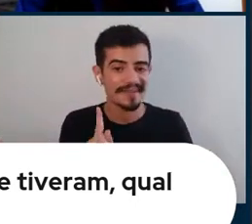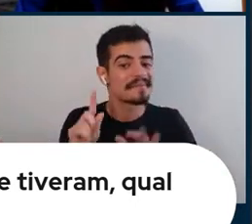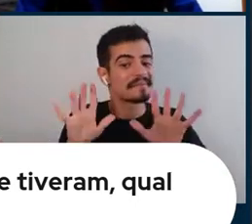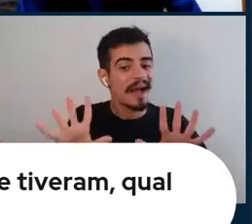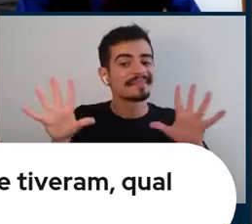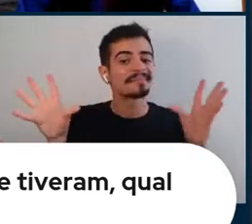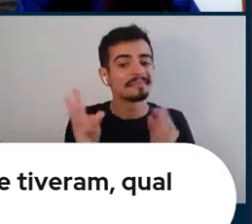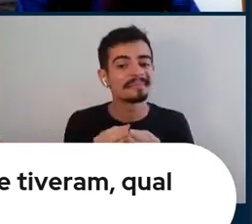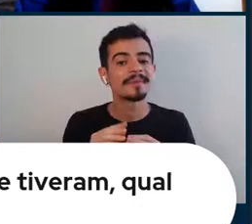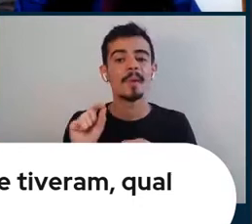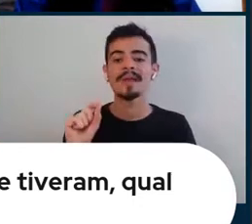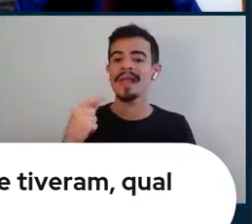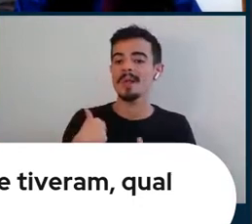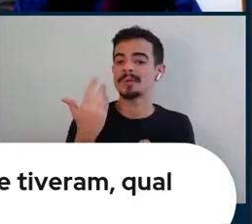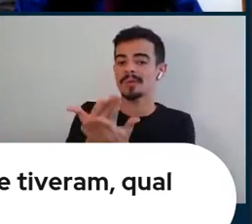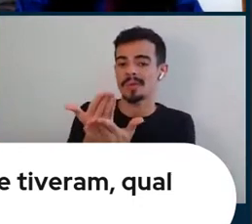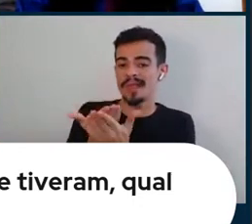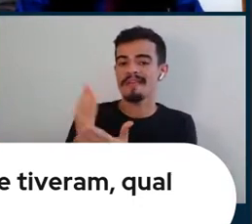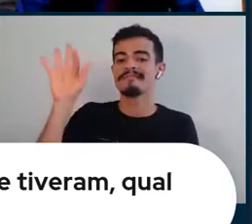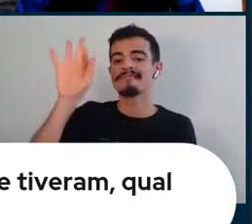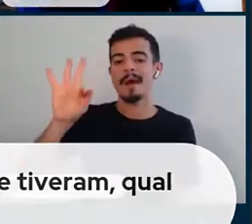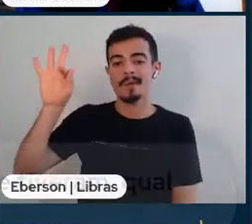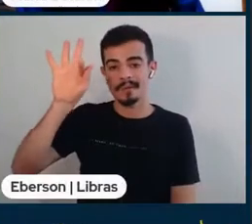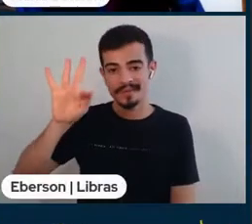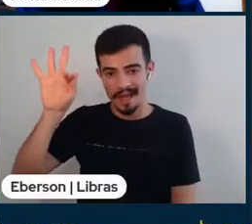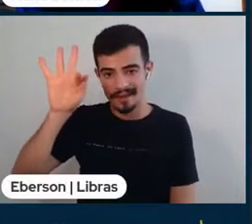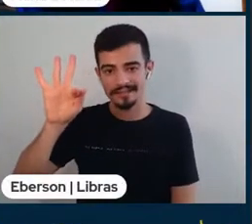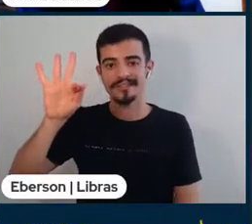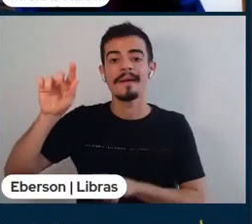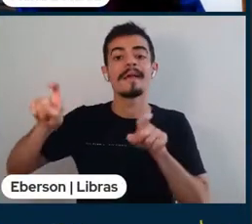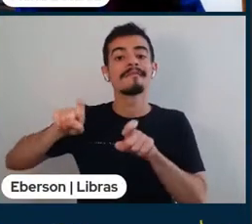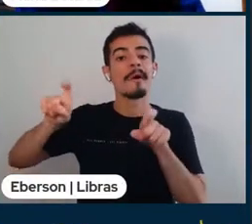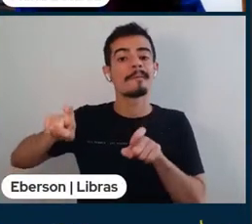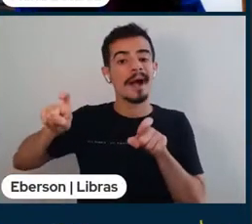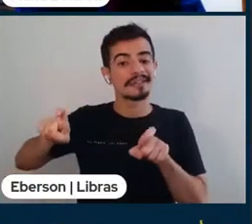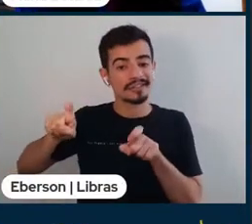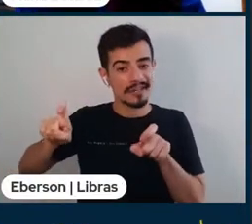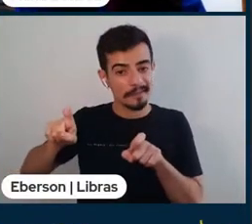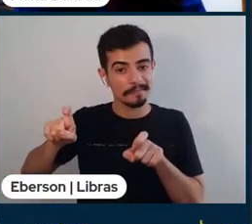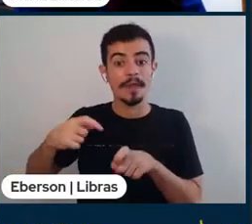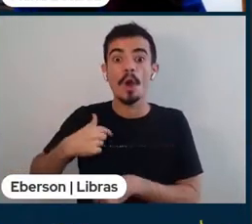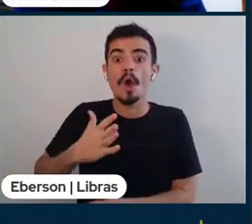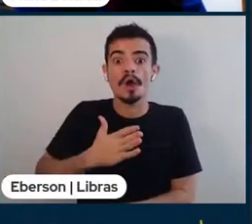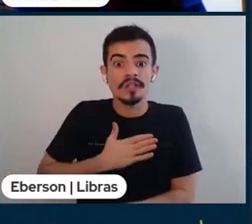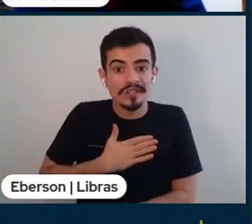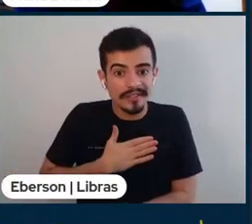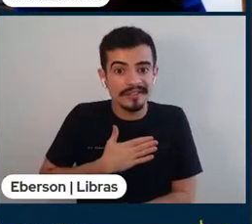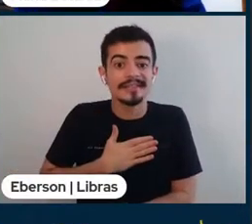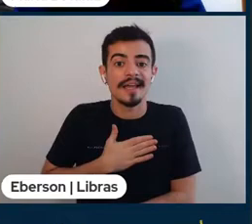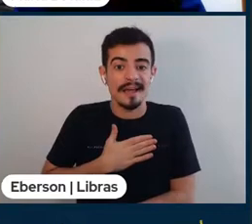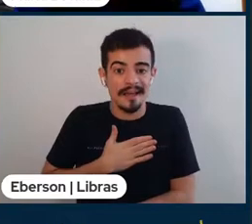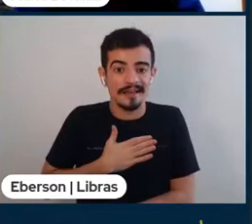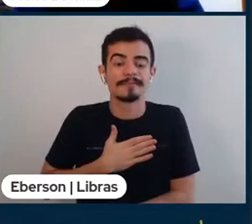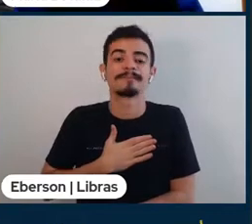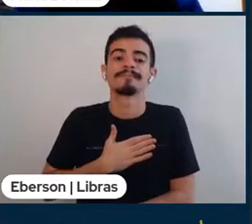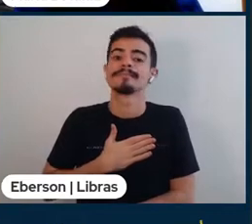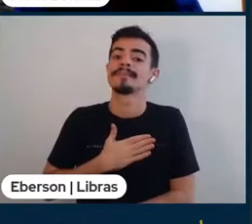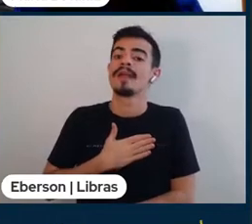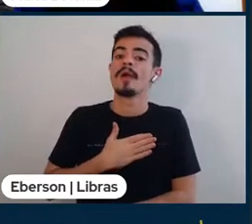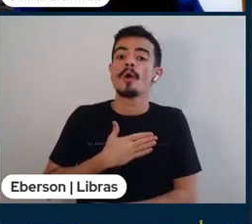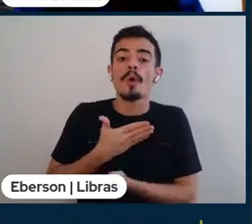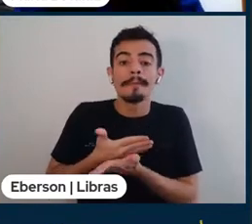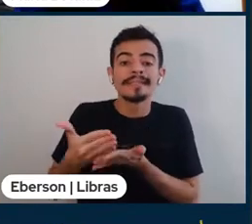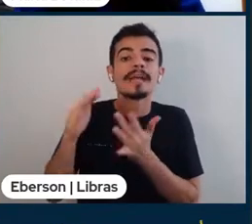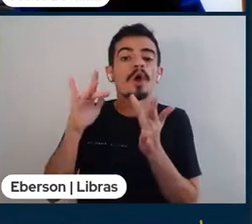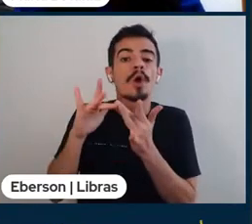fiz a faculdade de informática. Eu gostei demais, eu tive um contato com a robótica